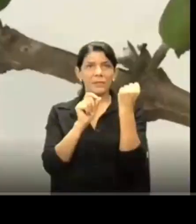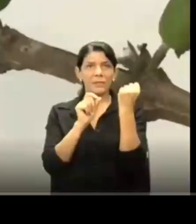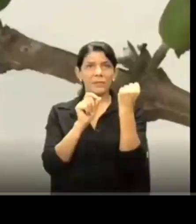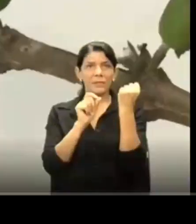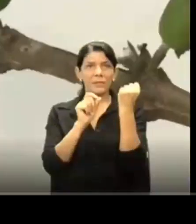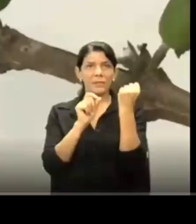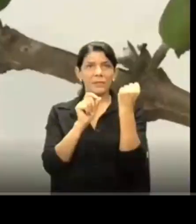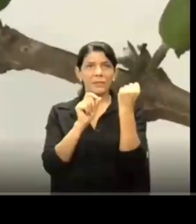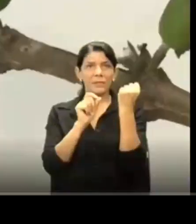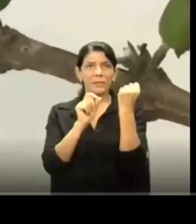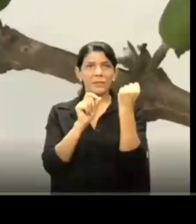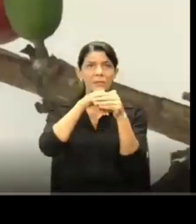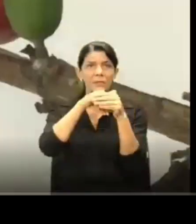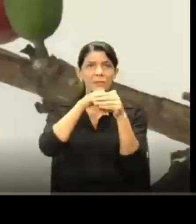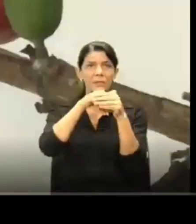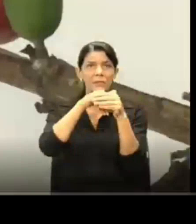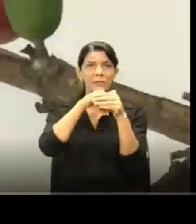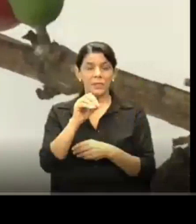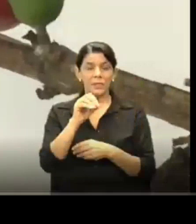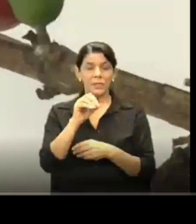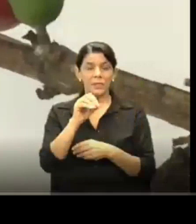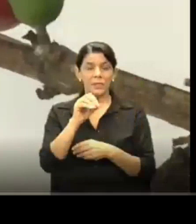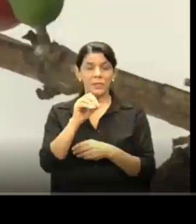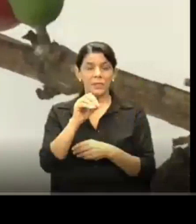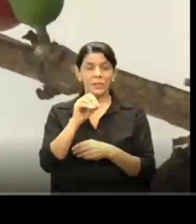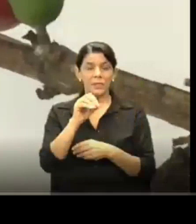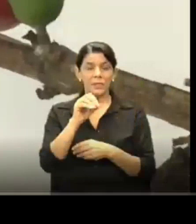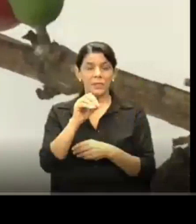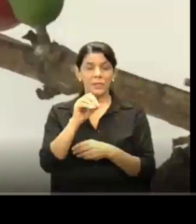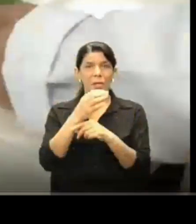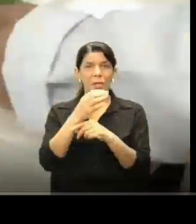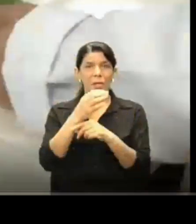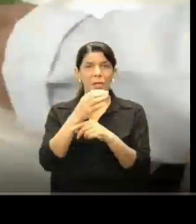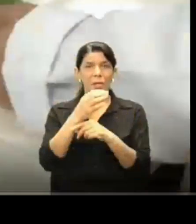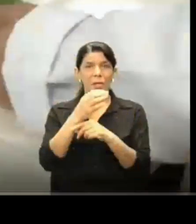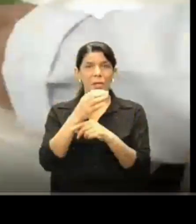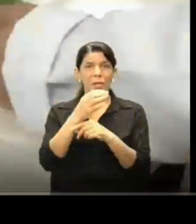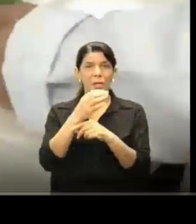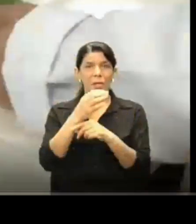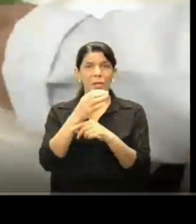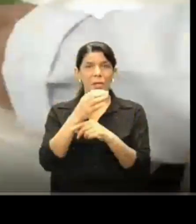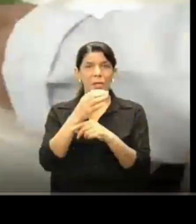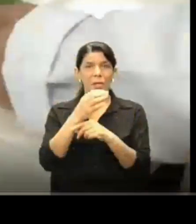a gente vê as estruturas do micélio. Já na folha,